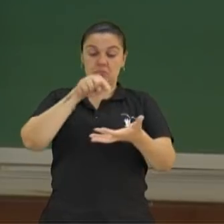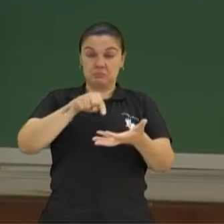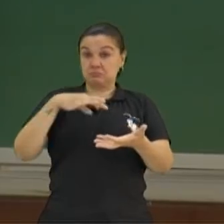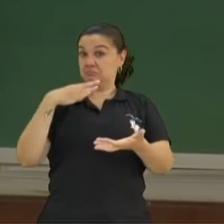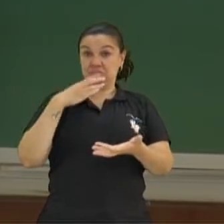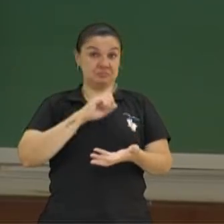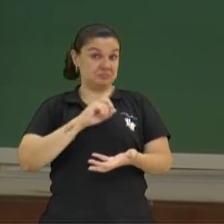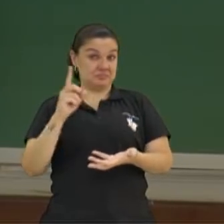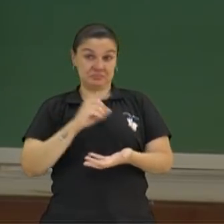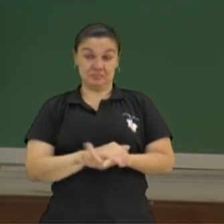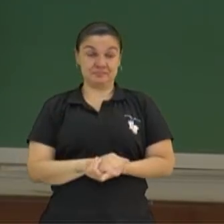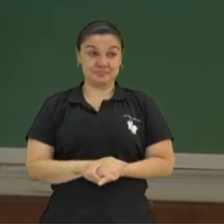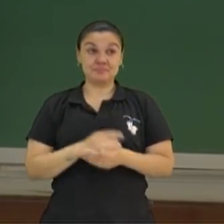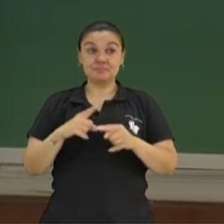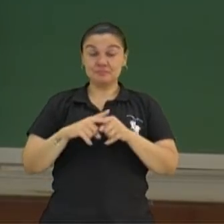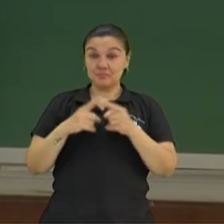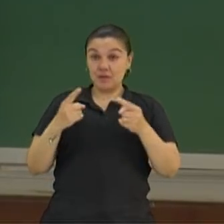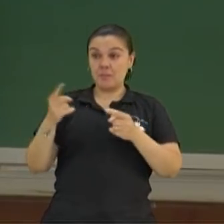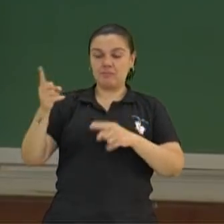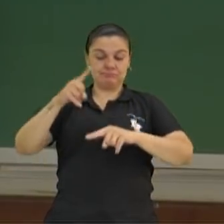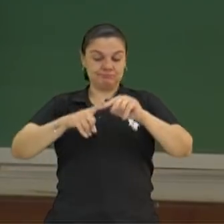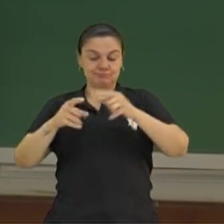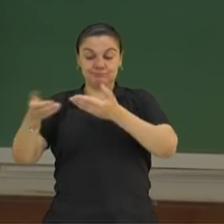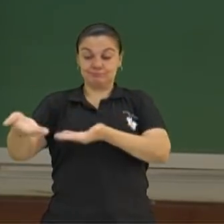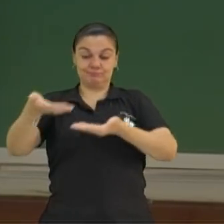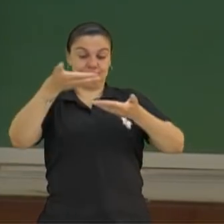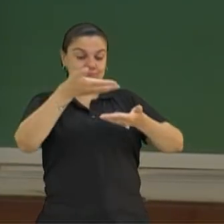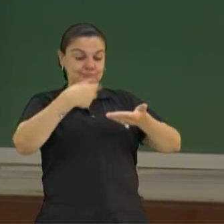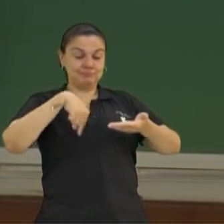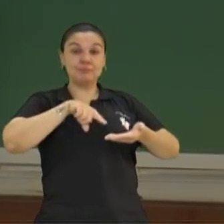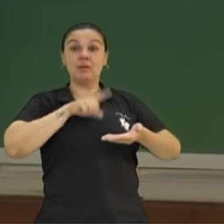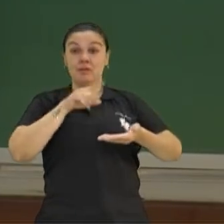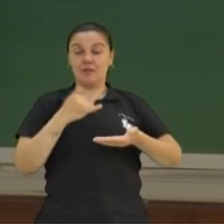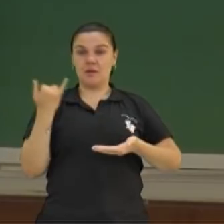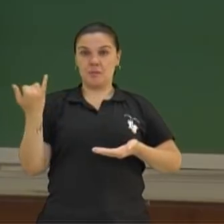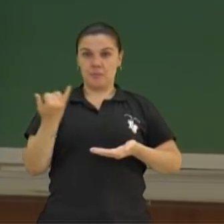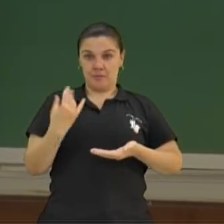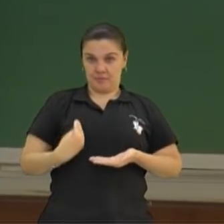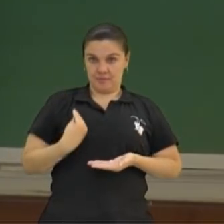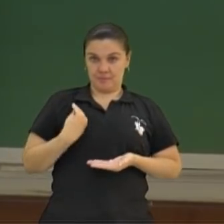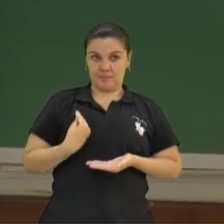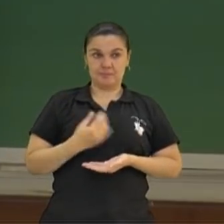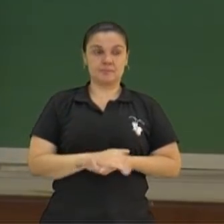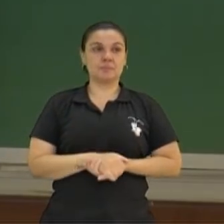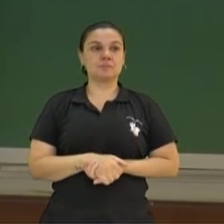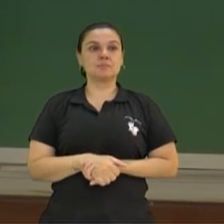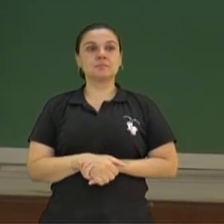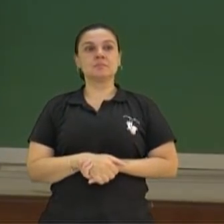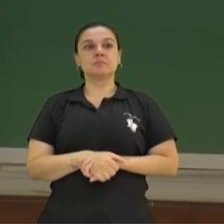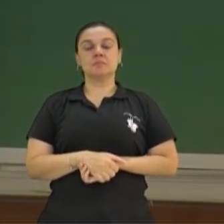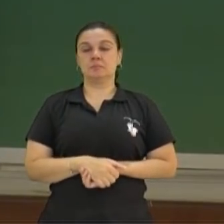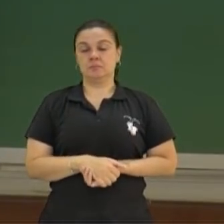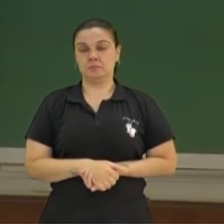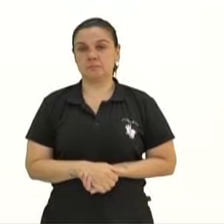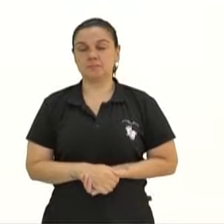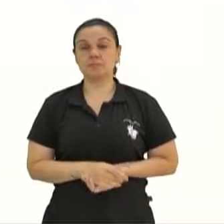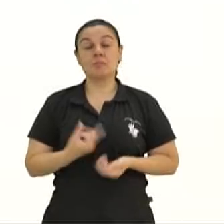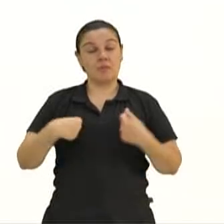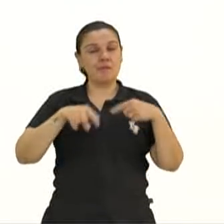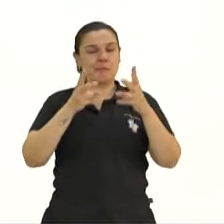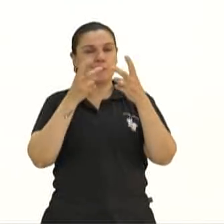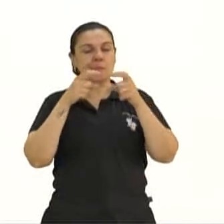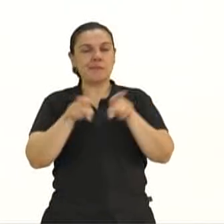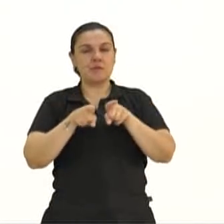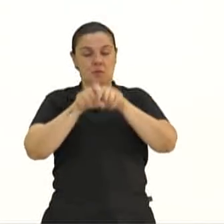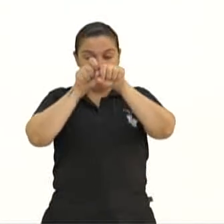nós nem conhecemos, mas que esses produtos chegam até nós e que são importantes para o nosso cotidiano. Nós vamos perceber também que com